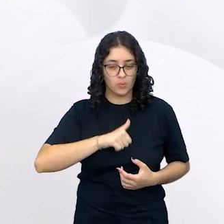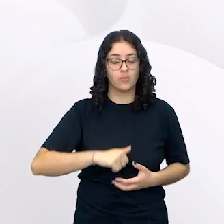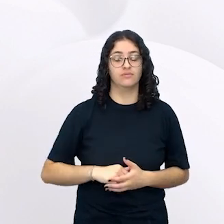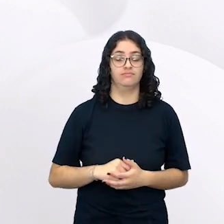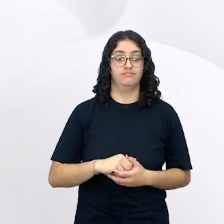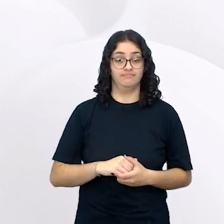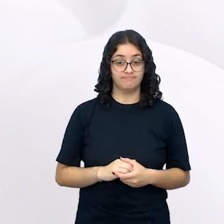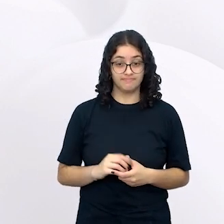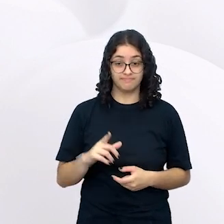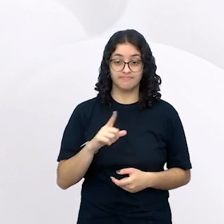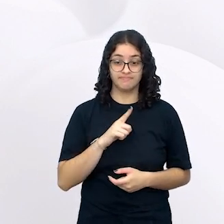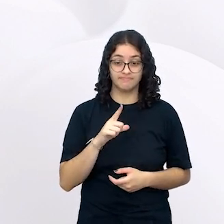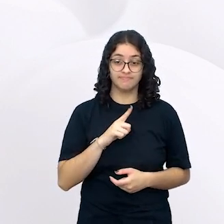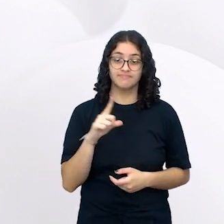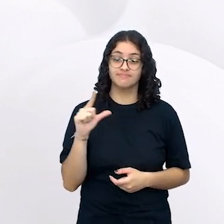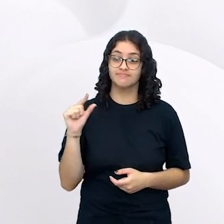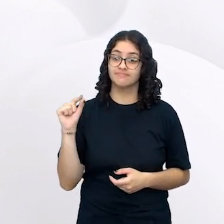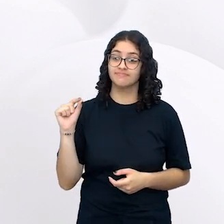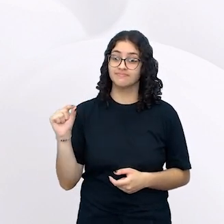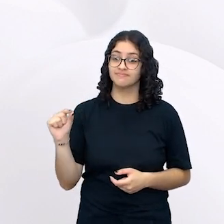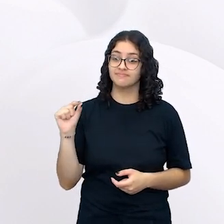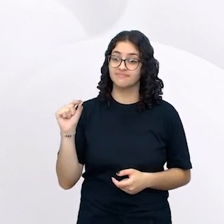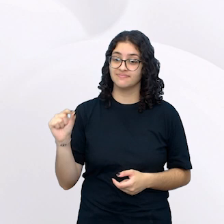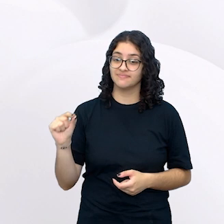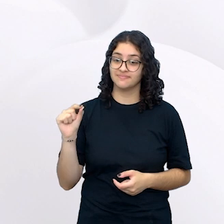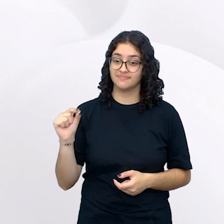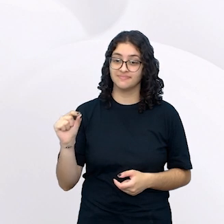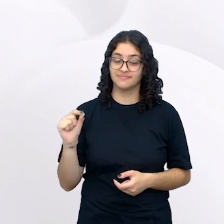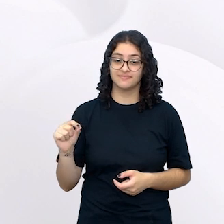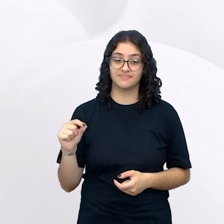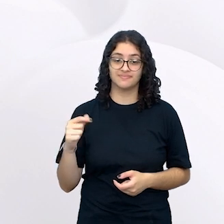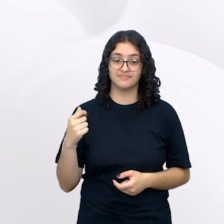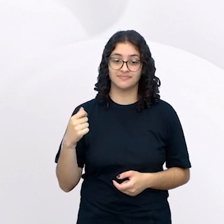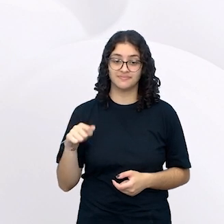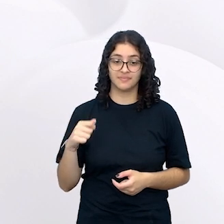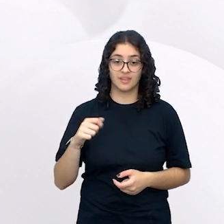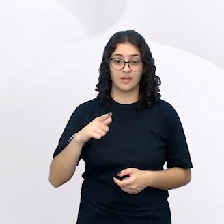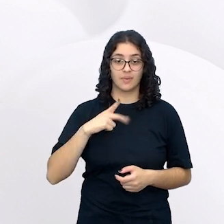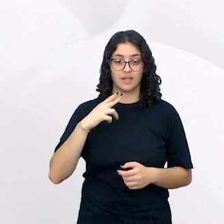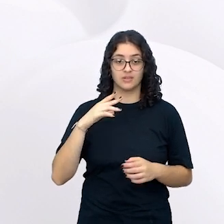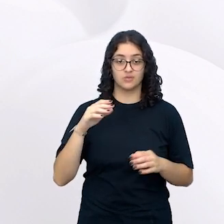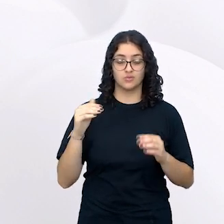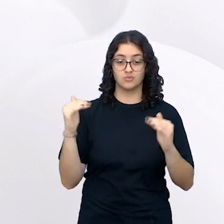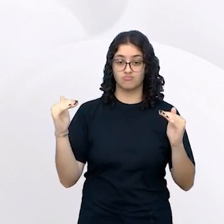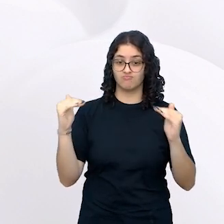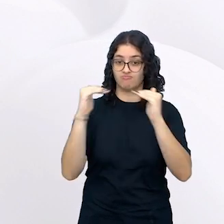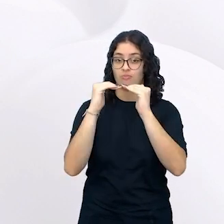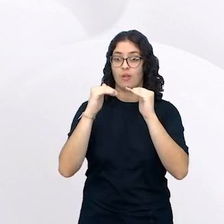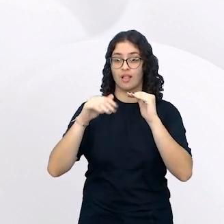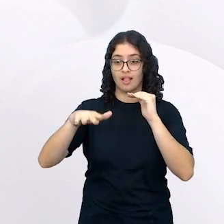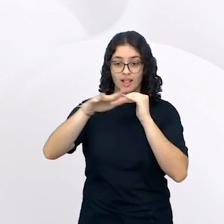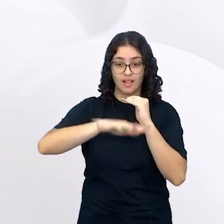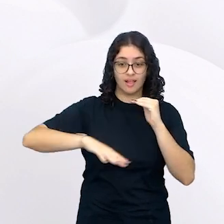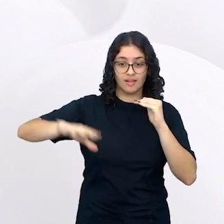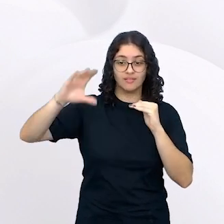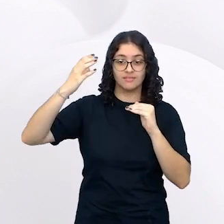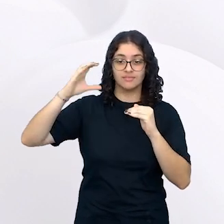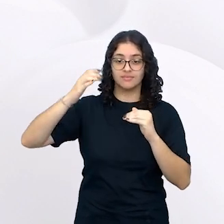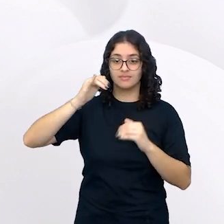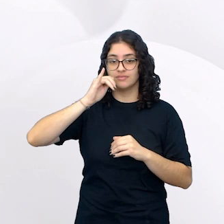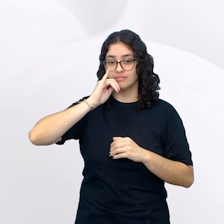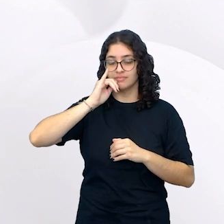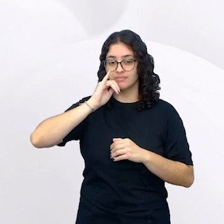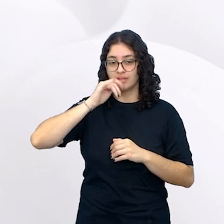teriam que ser introduzidas mais na ciência, né? E verificaram que mulheres no